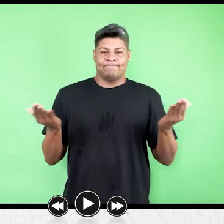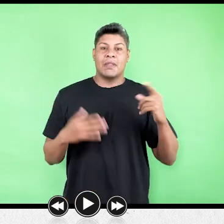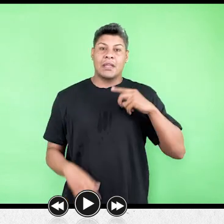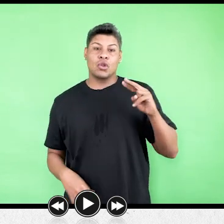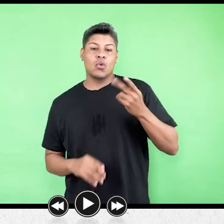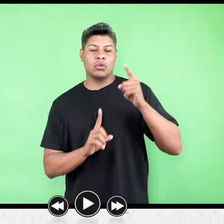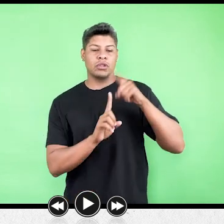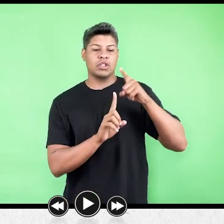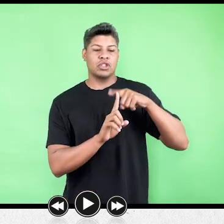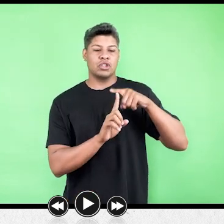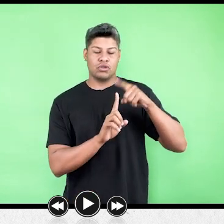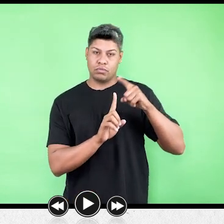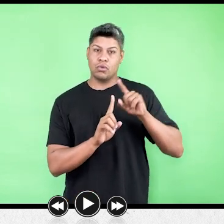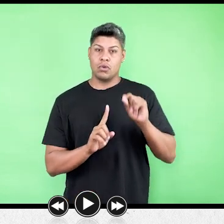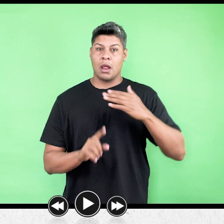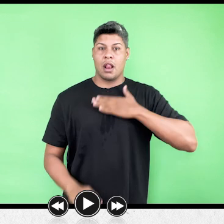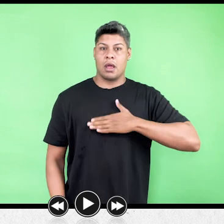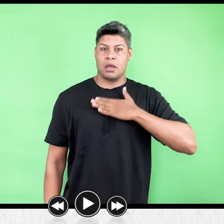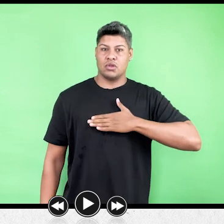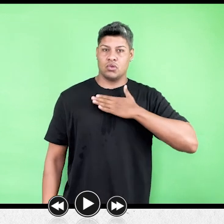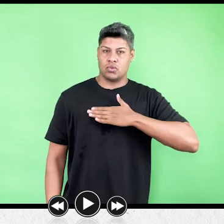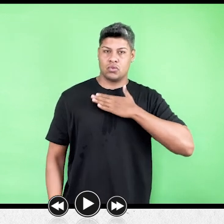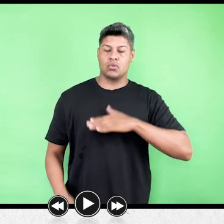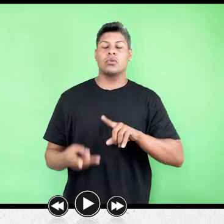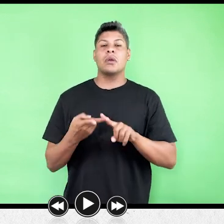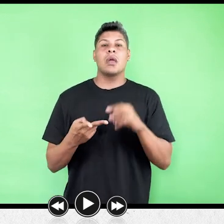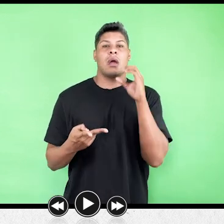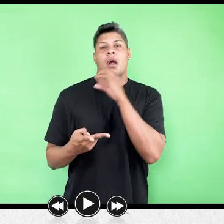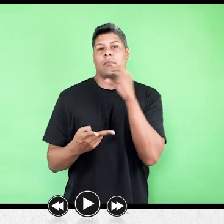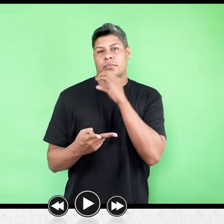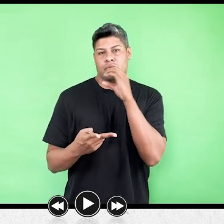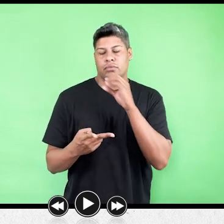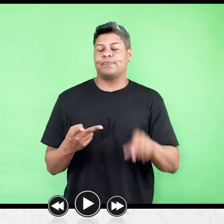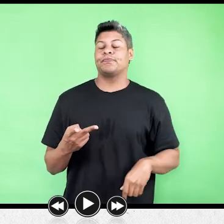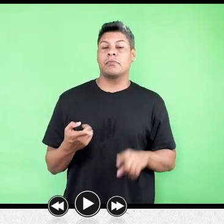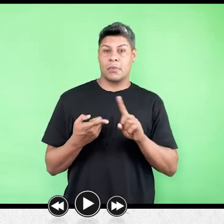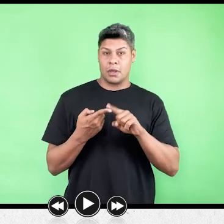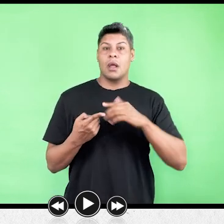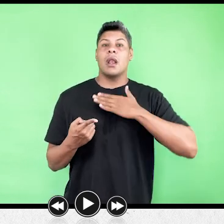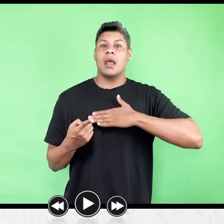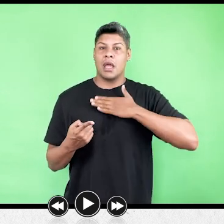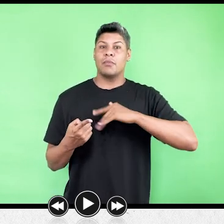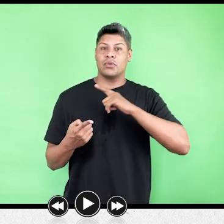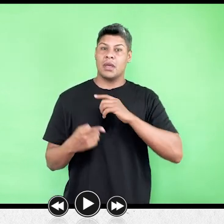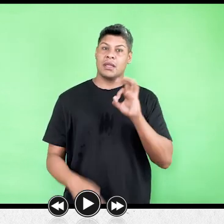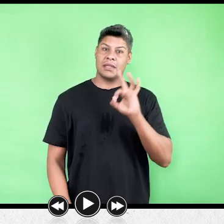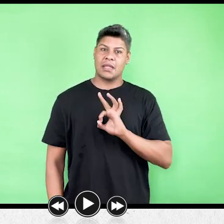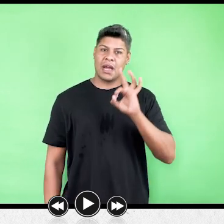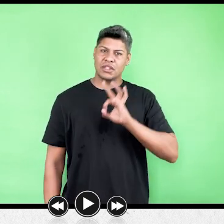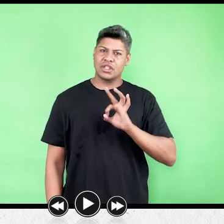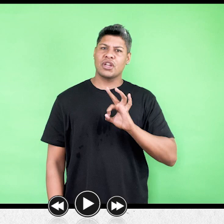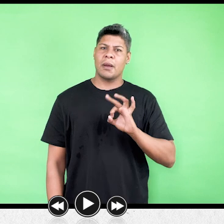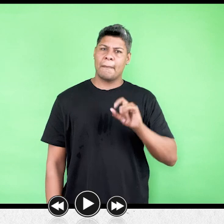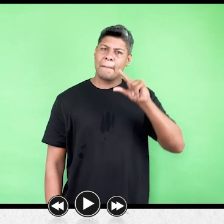né? Basicamente, os filtros lentos e os filtros rápidos. Os filtros lentos, eles têm uma taxa de filtração muito